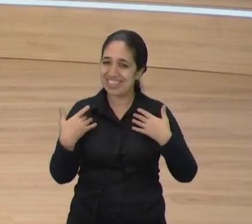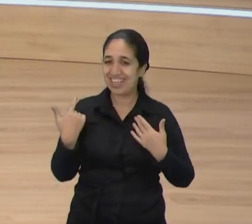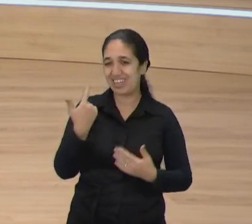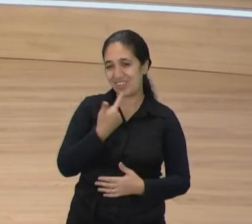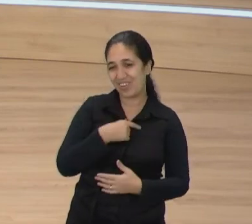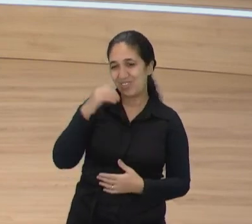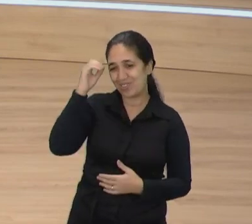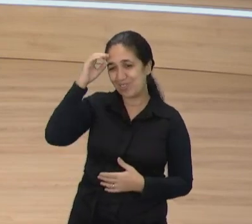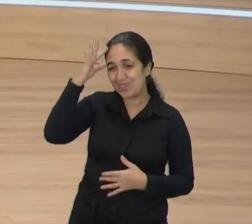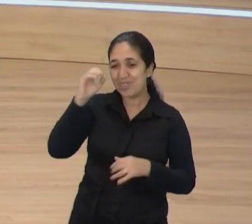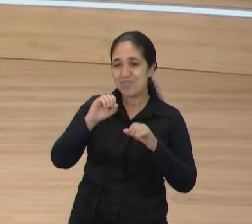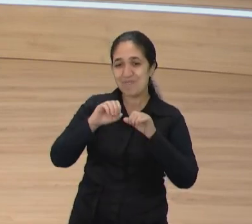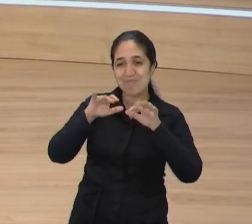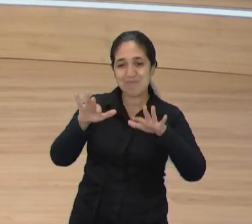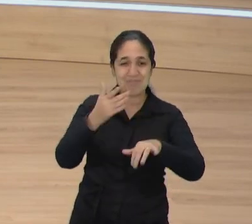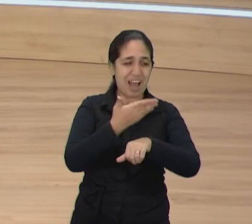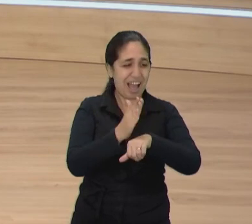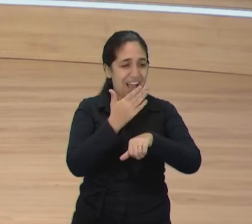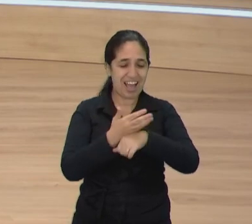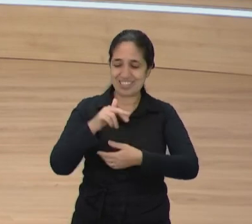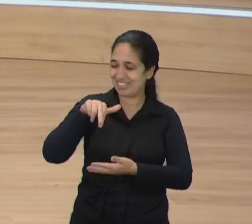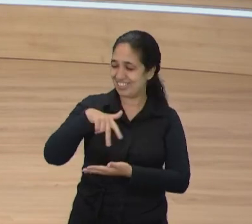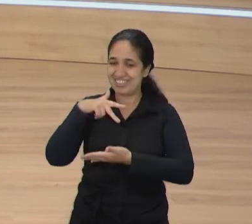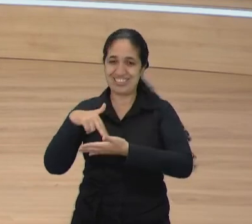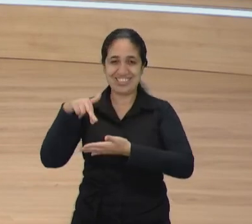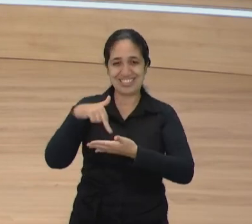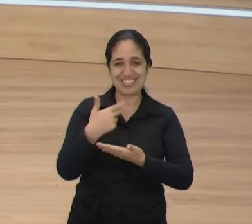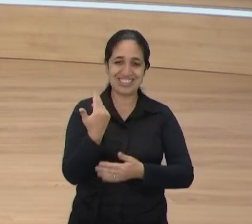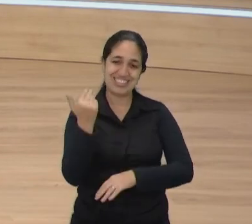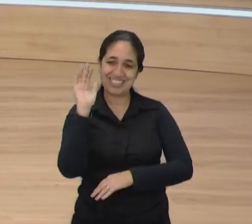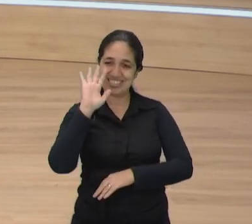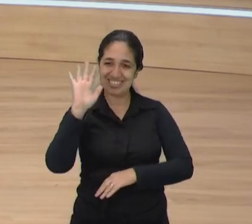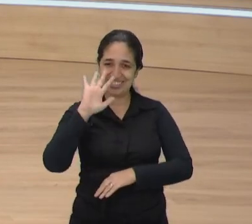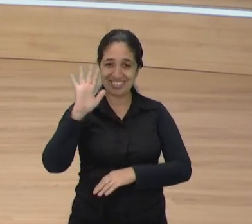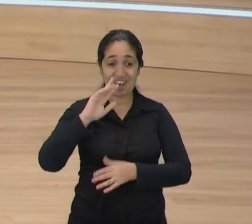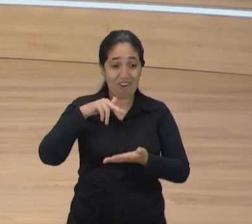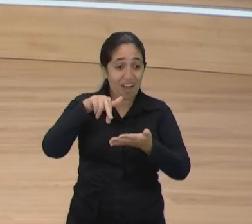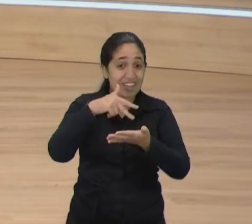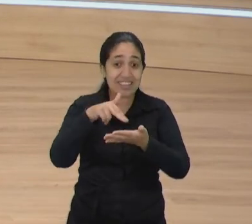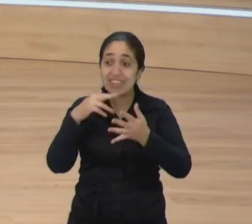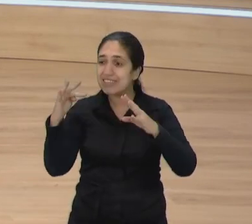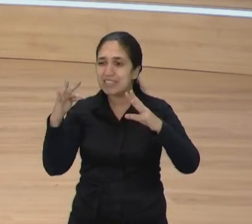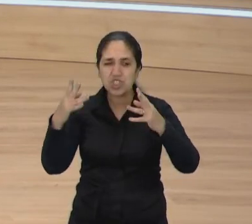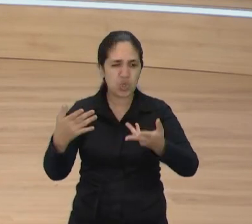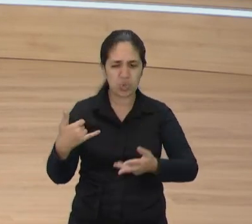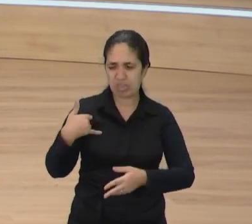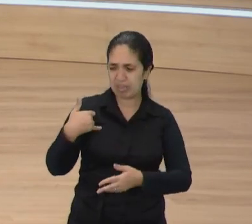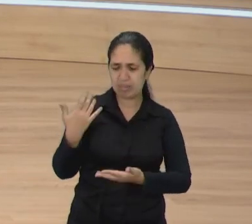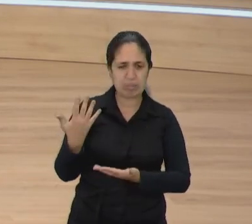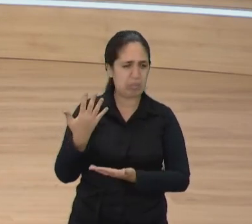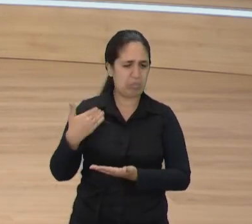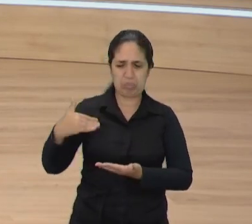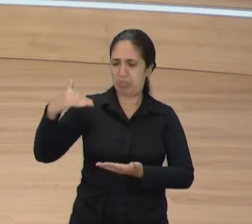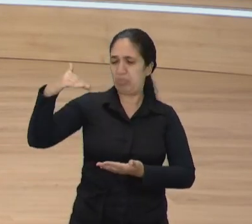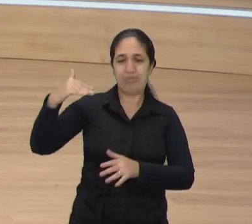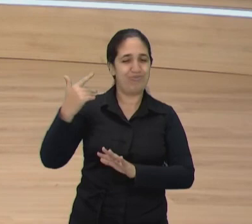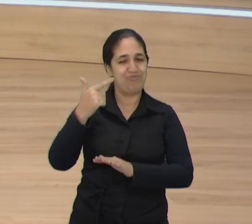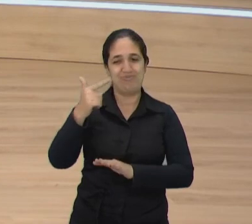nosso conhecimento. Treinem, dancem e até uma próxima. Gente, a dança é pra todo mundo. Dança não tem idade,